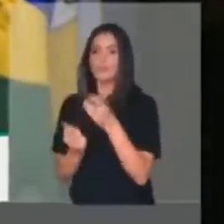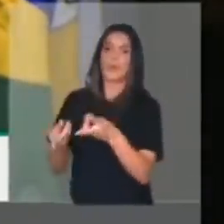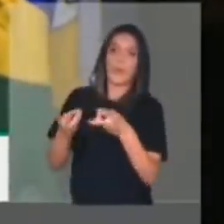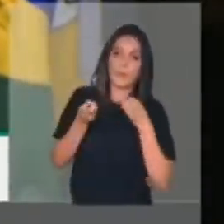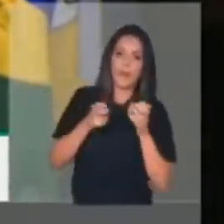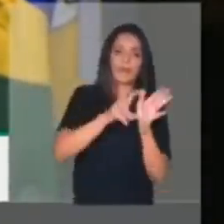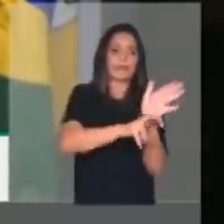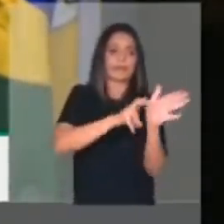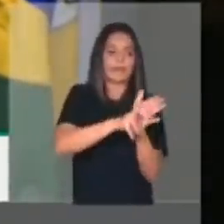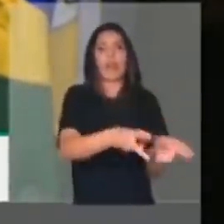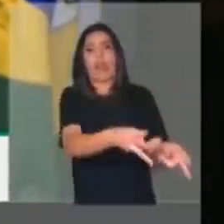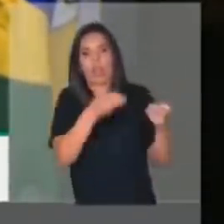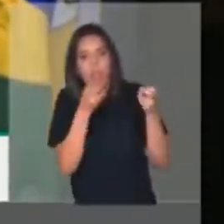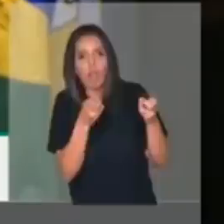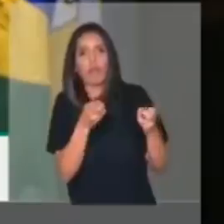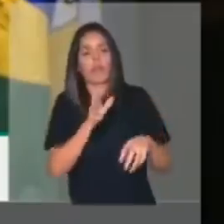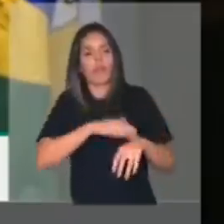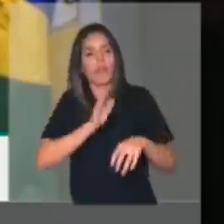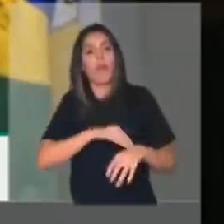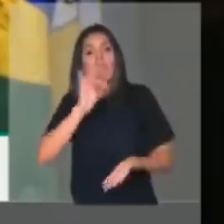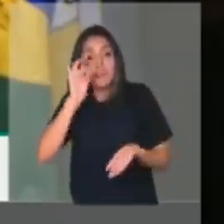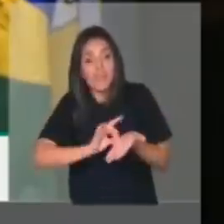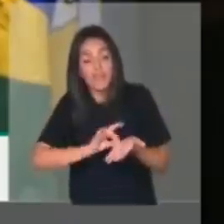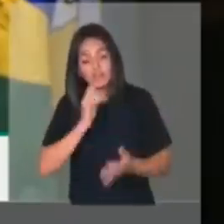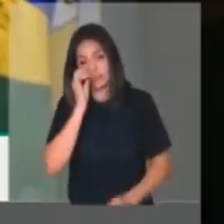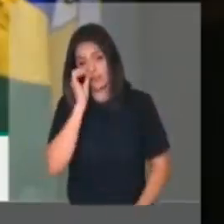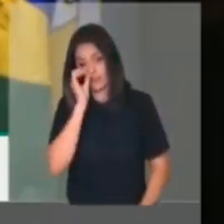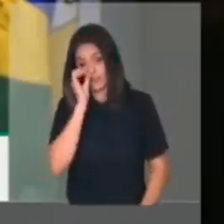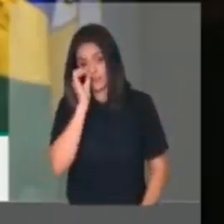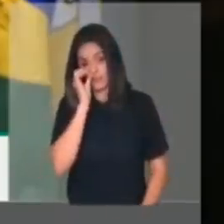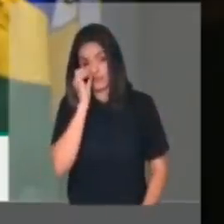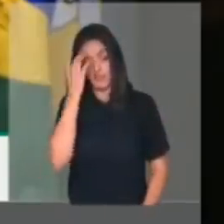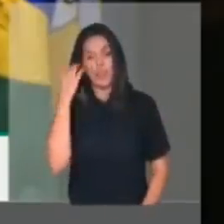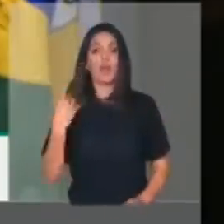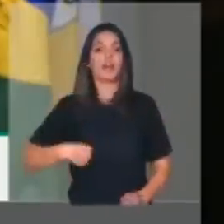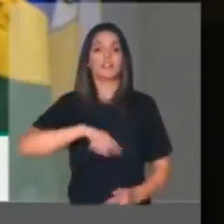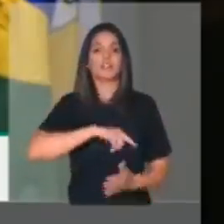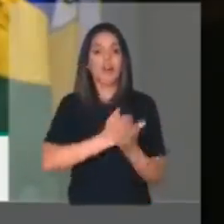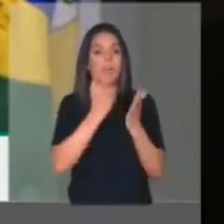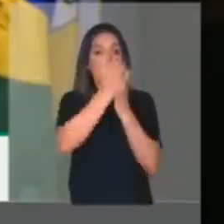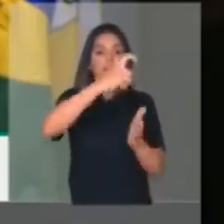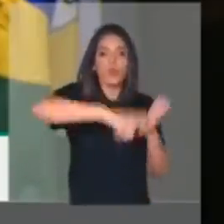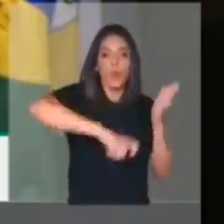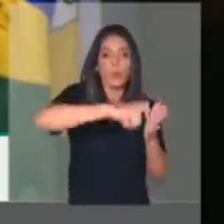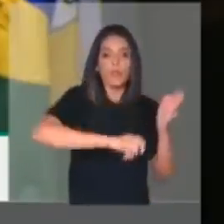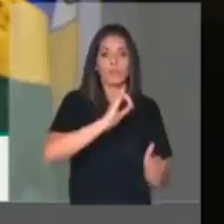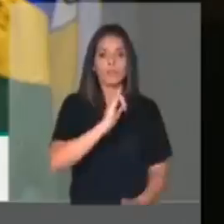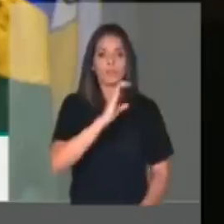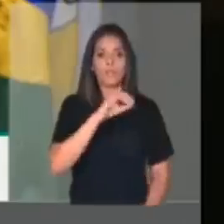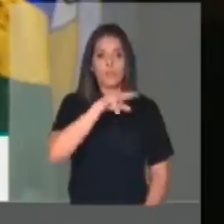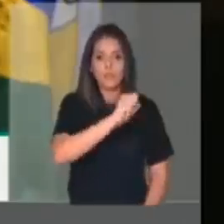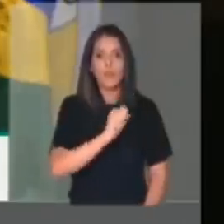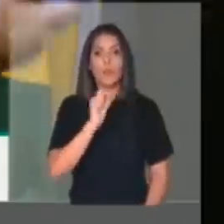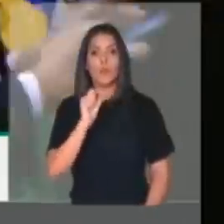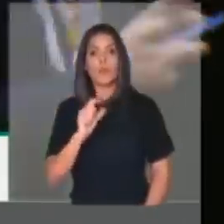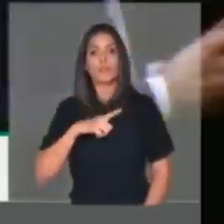o agronegócio, estamos na prática aplicando uma alíquota muito maior do ICMS do que aquela